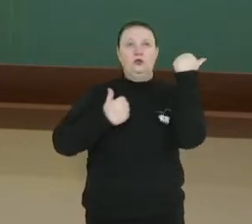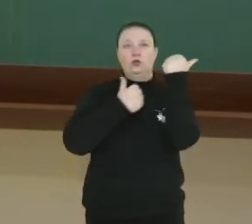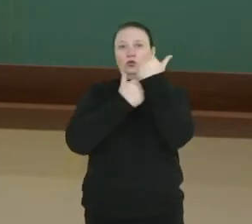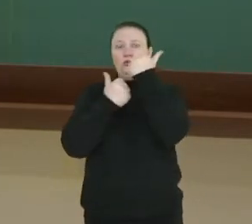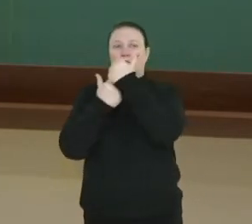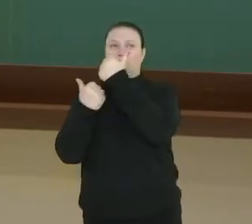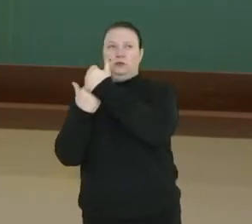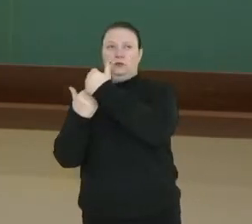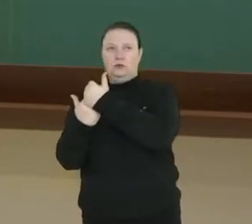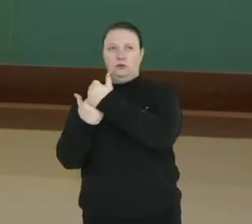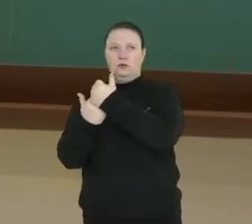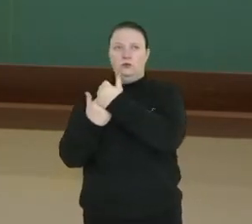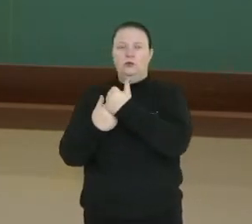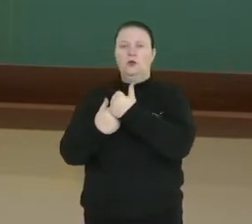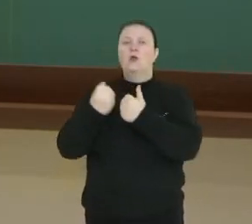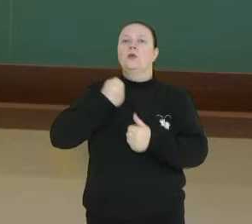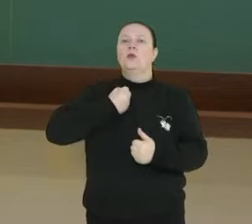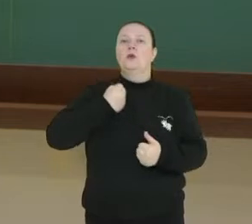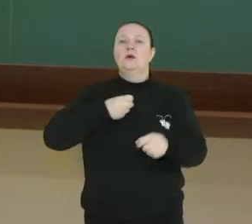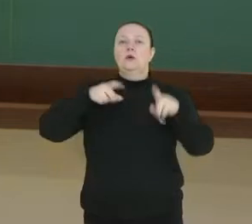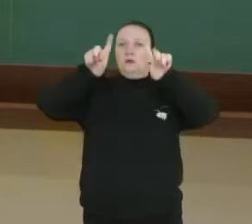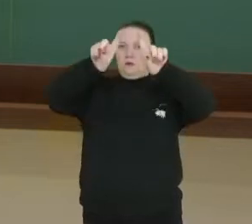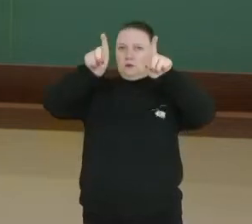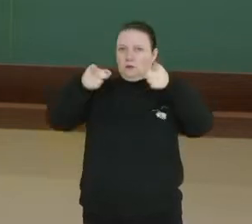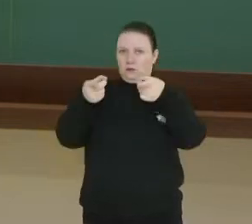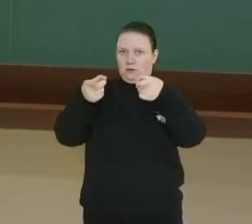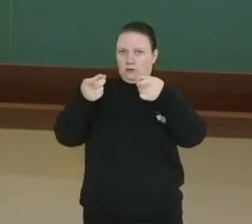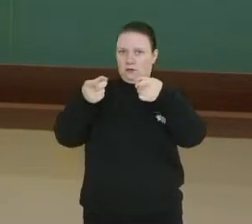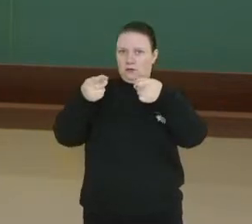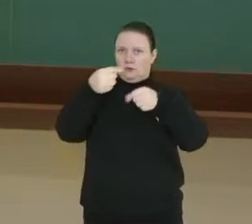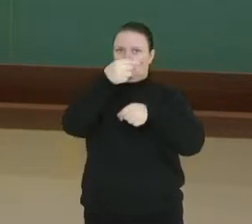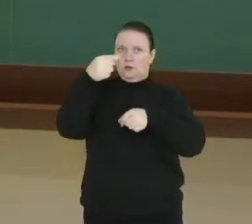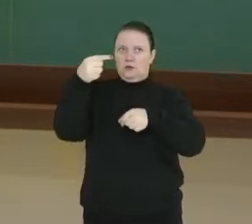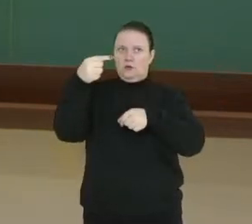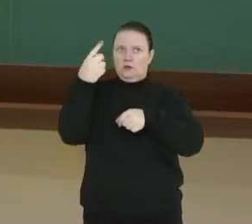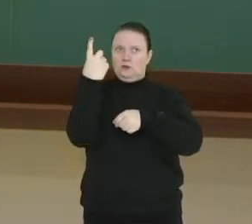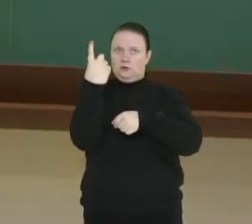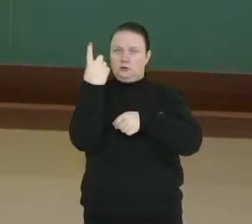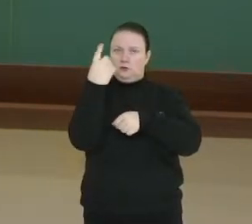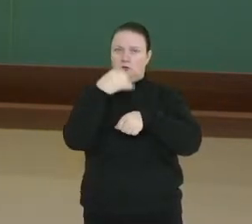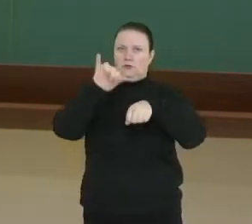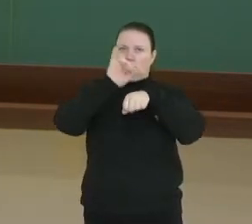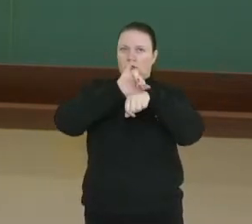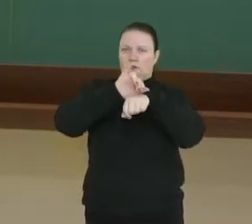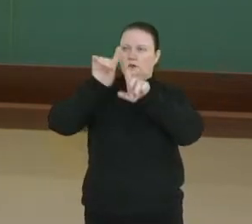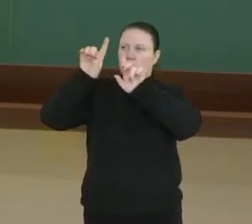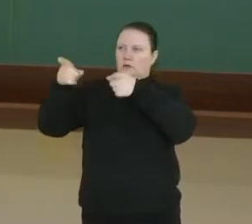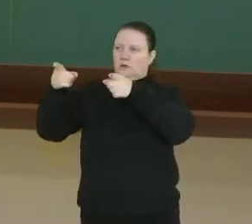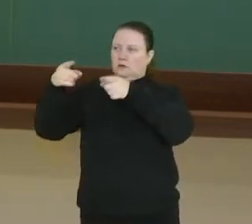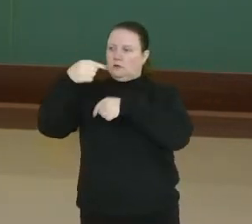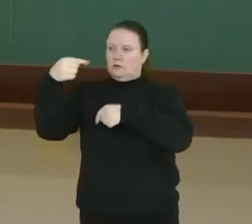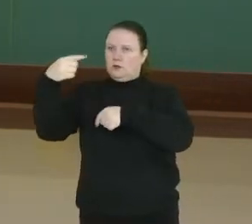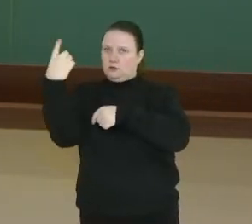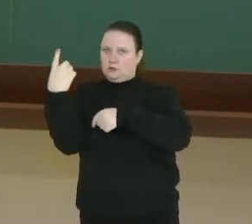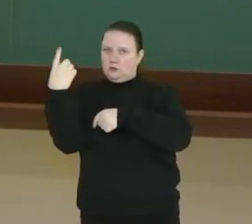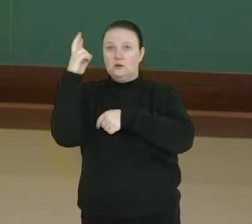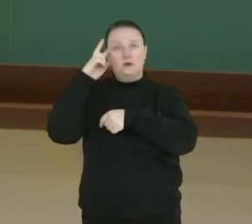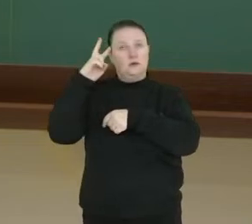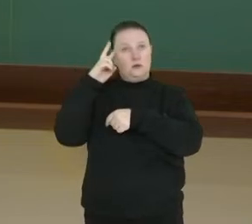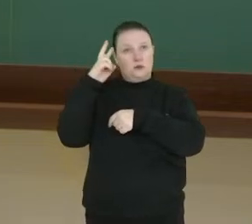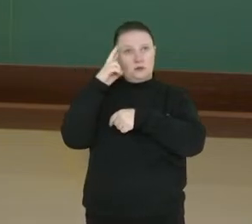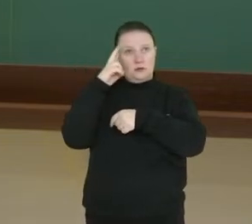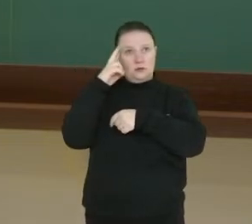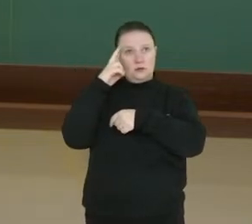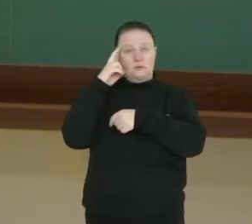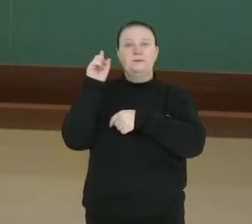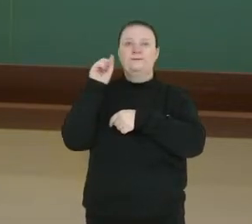aqui daí o valor aqui do centro, que é o ponto considerado menos 1 e menos 1, lembrando que isso daqui é em